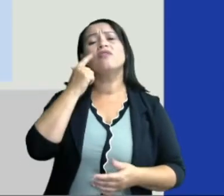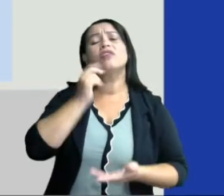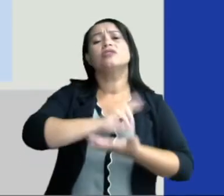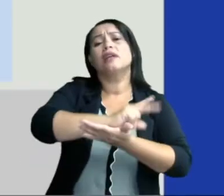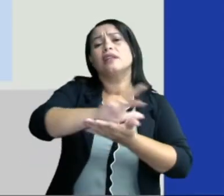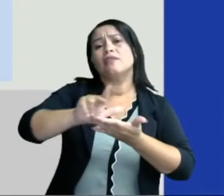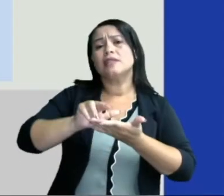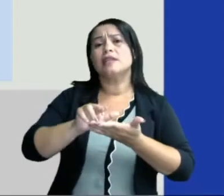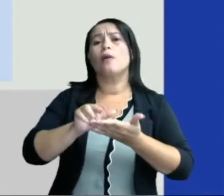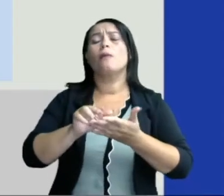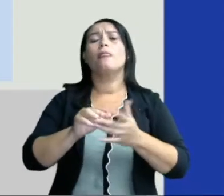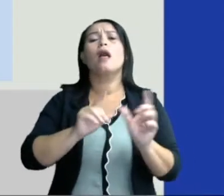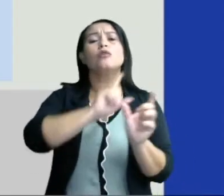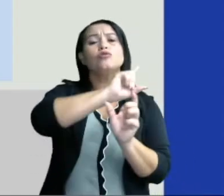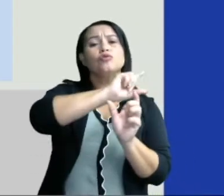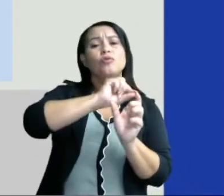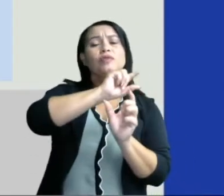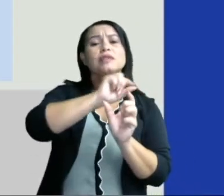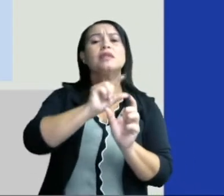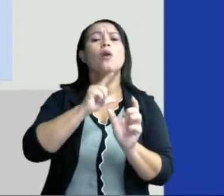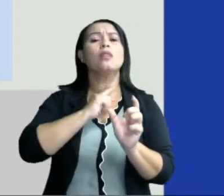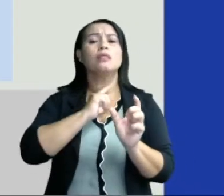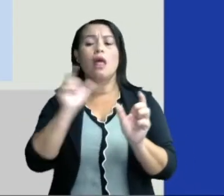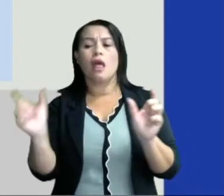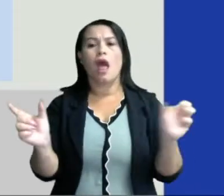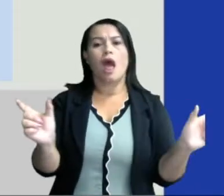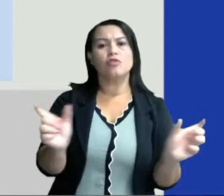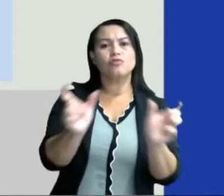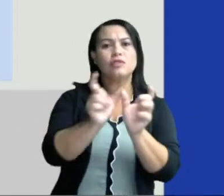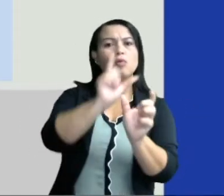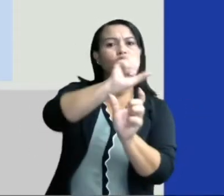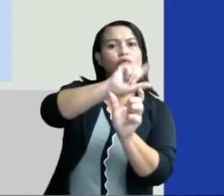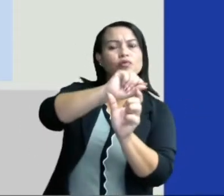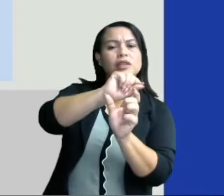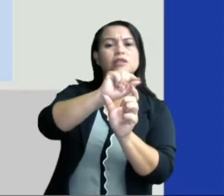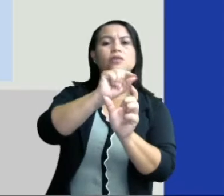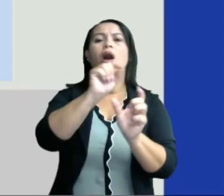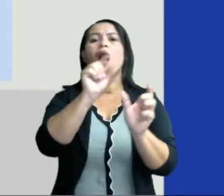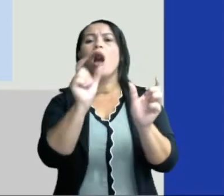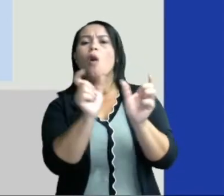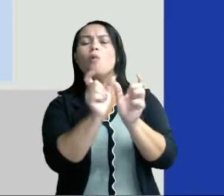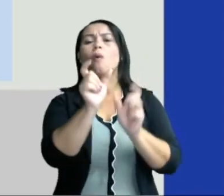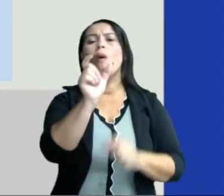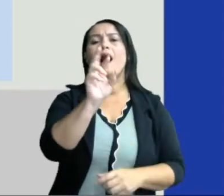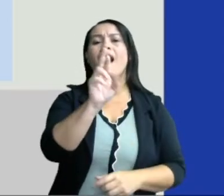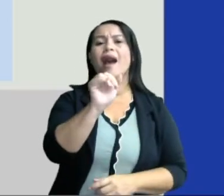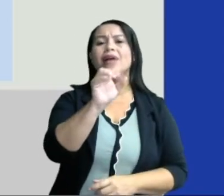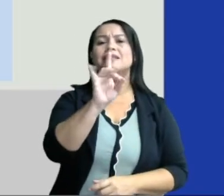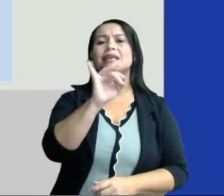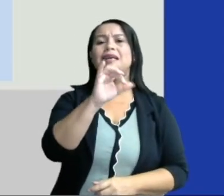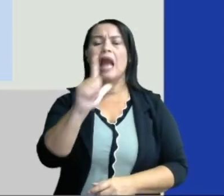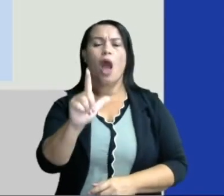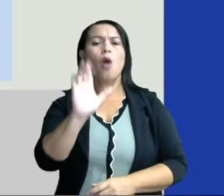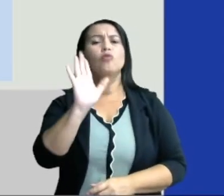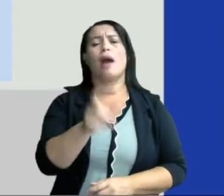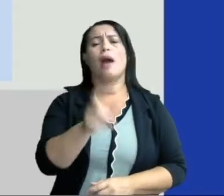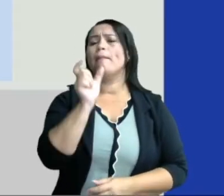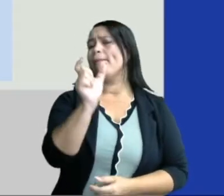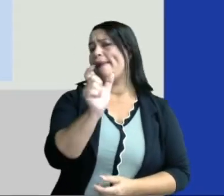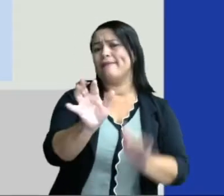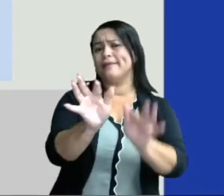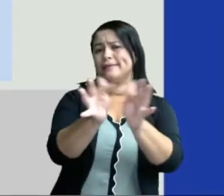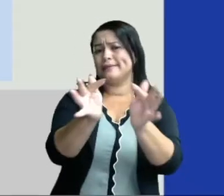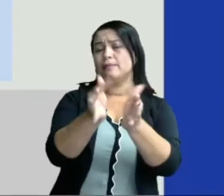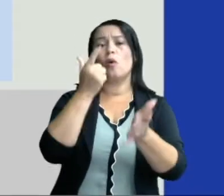derivação sufixal, ocorre a junção de um sufixo a um radical, ou a palavra simples já